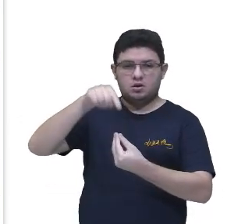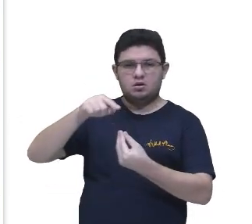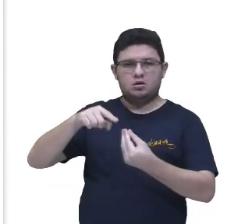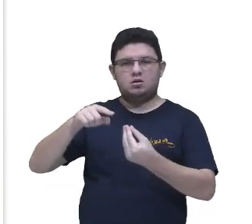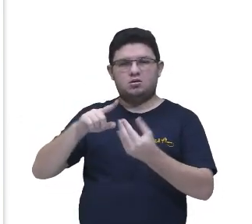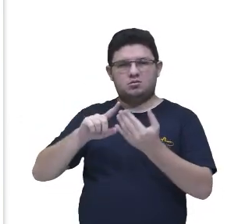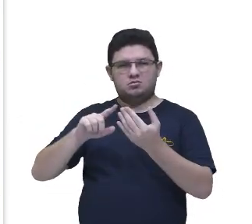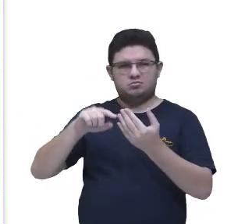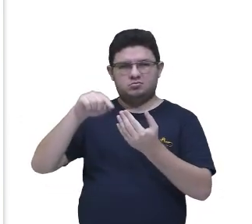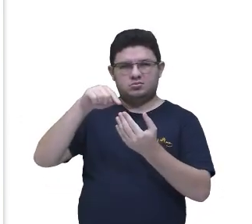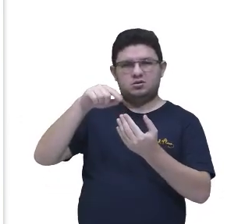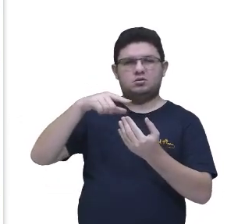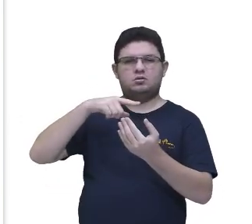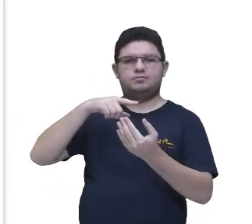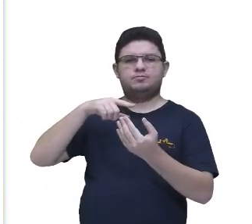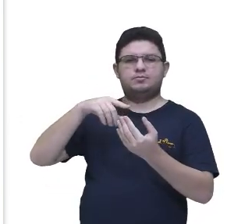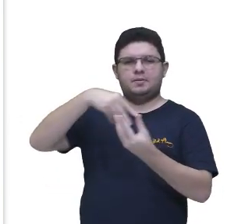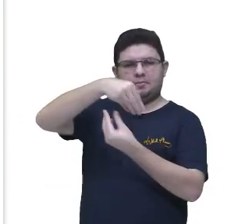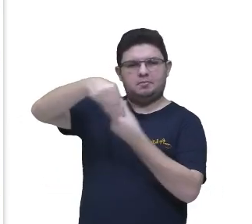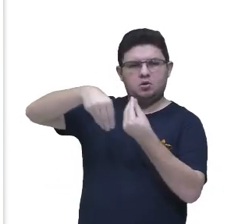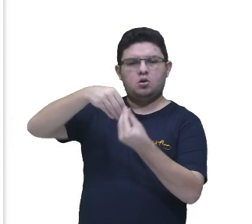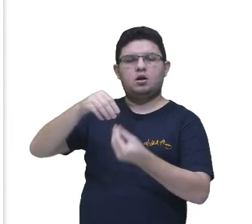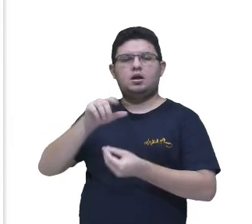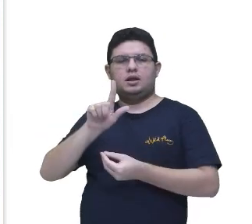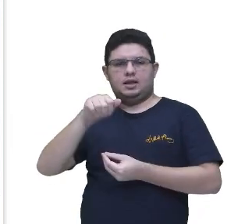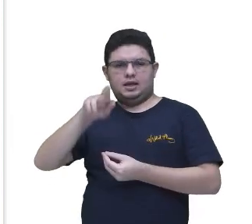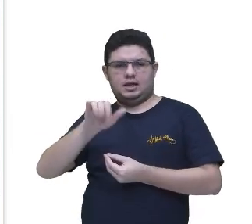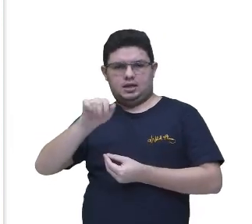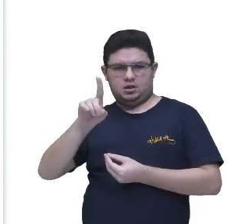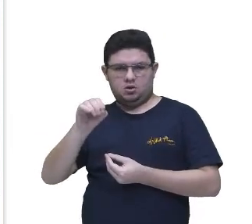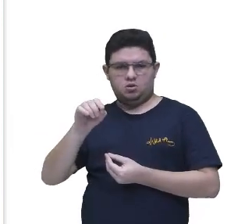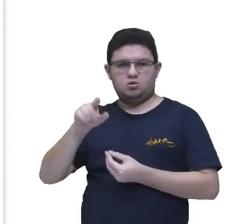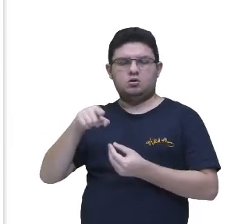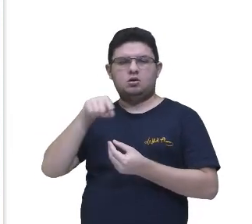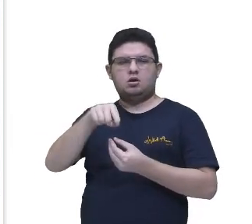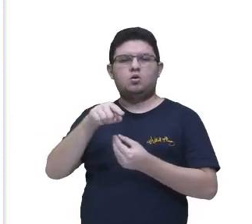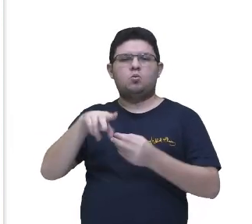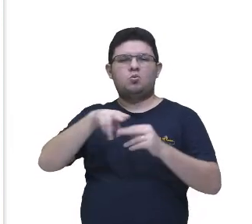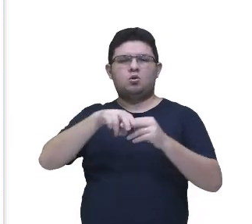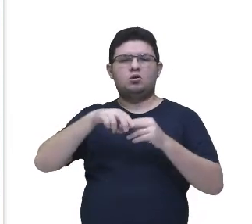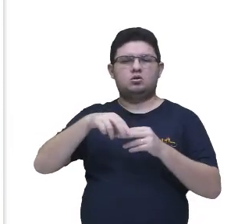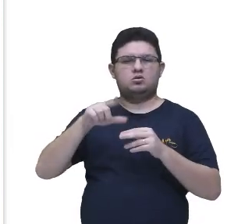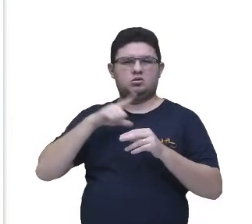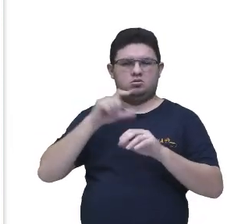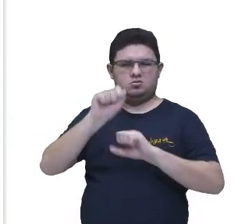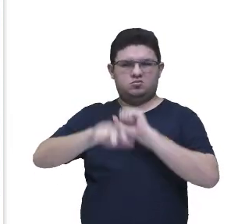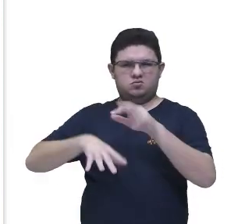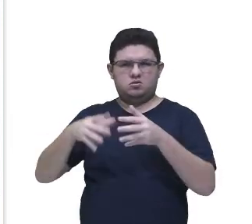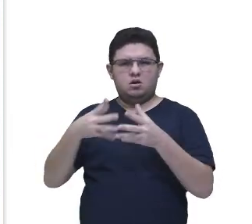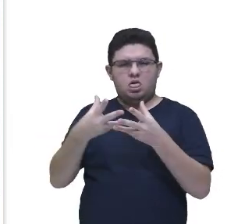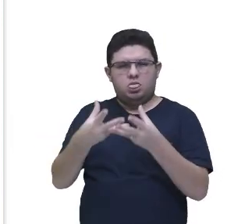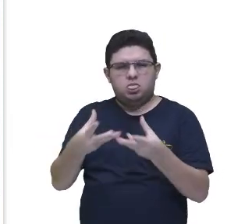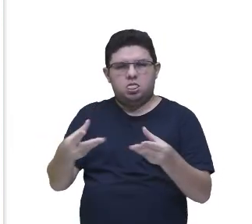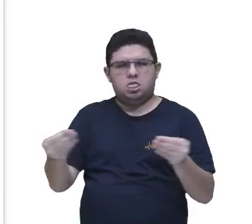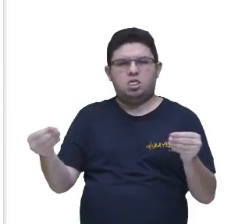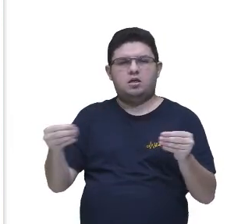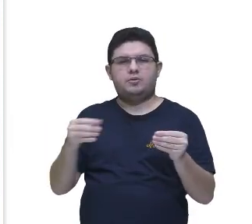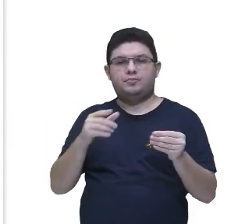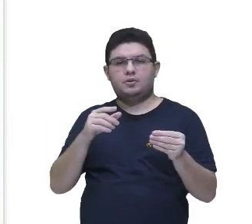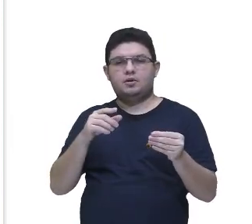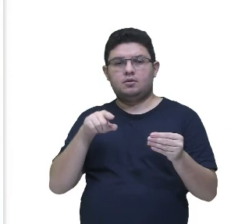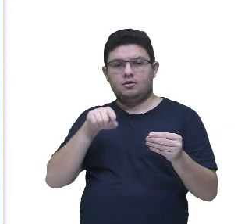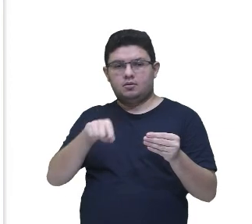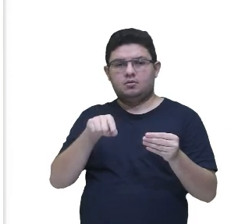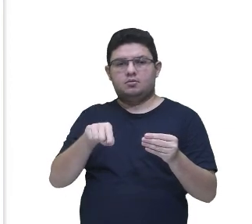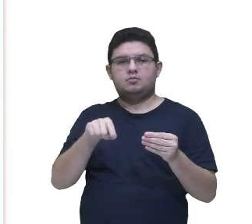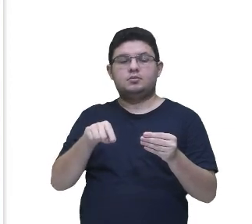se origina a partir da decomposição da matéria orgânica nos aterros sanitários. Aí tá os aterros sanitários, mas se ele estiver também em terreno